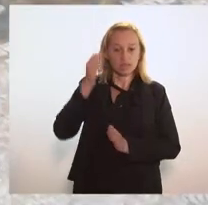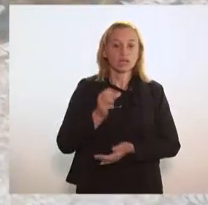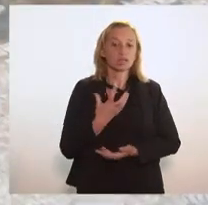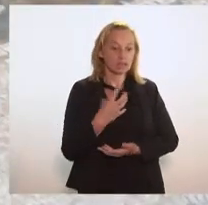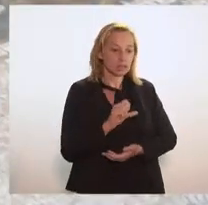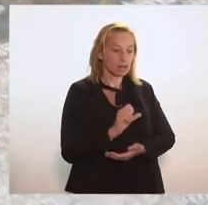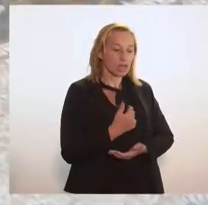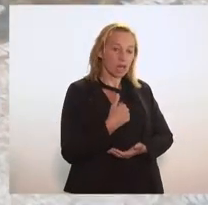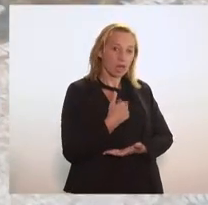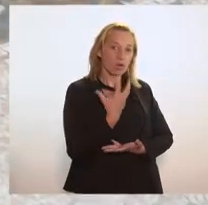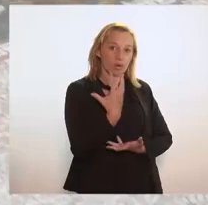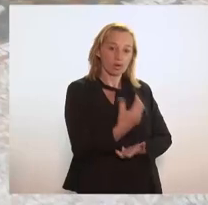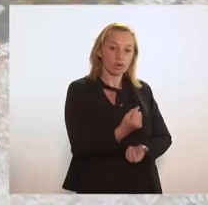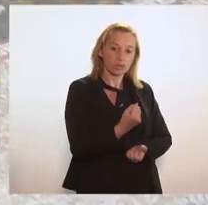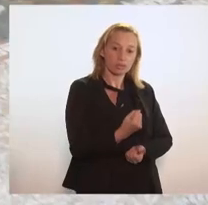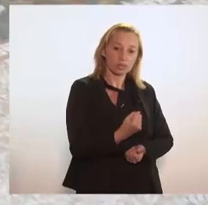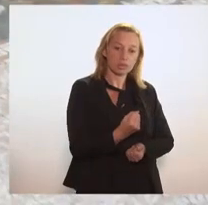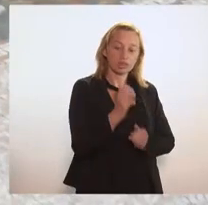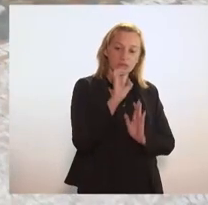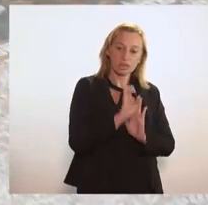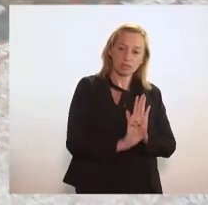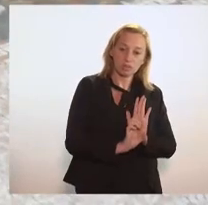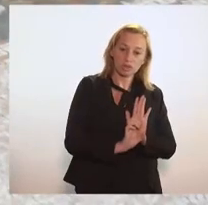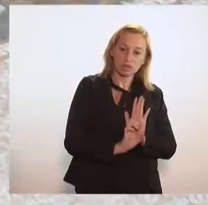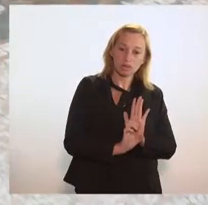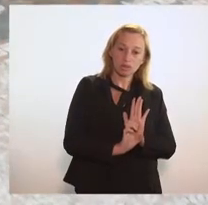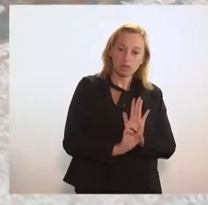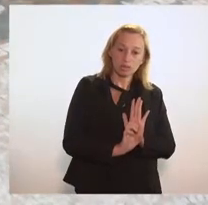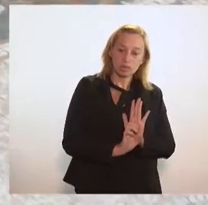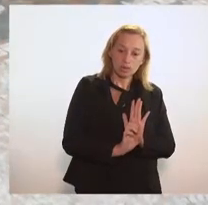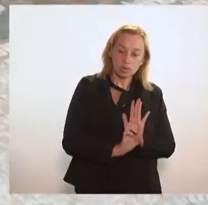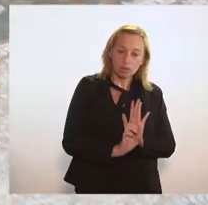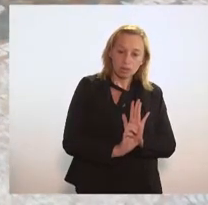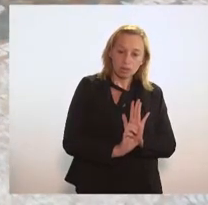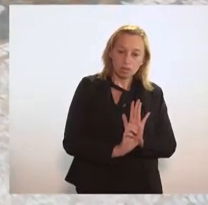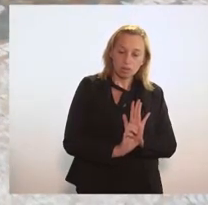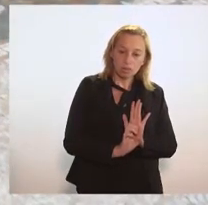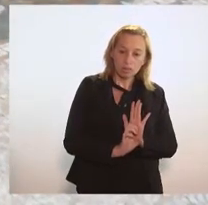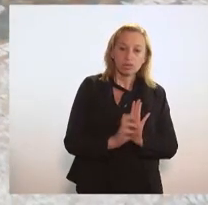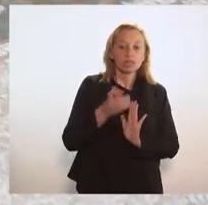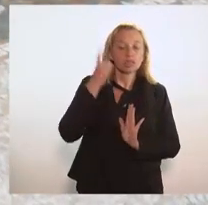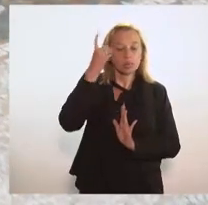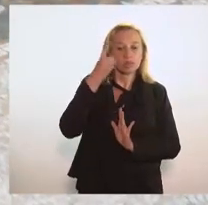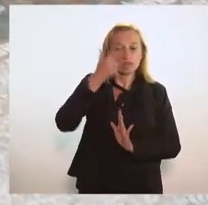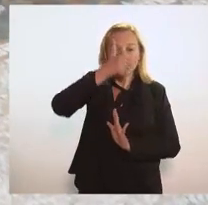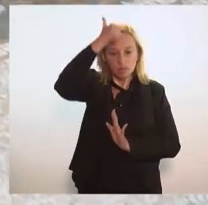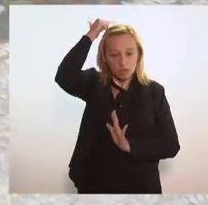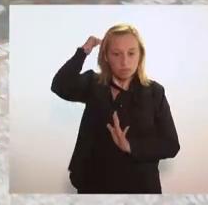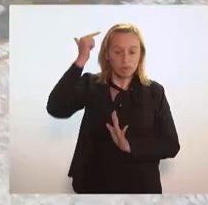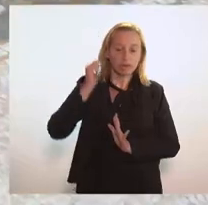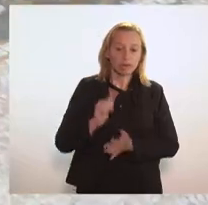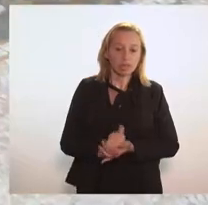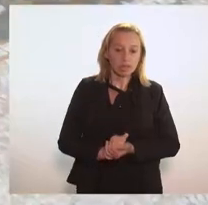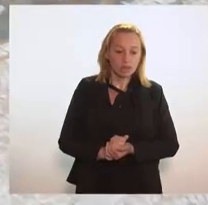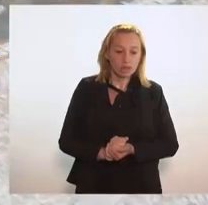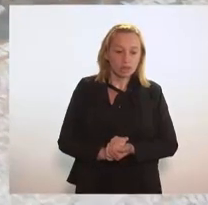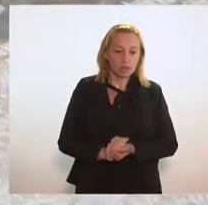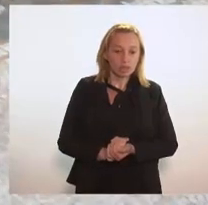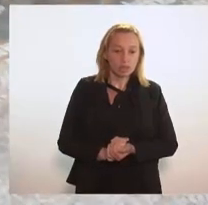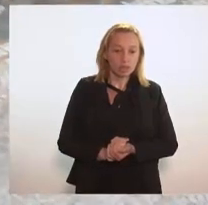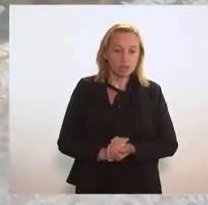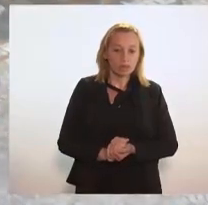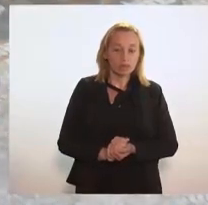escolhi as emendas e eu não as emendas deputados escola voz Deputado Luiz Paulo deve